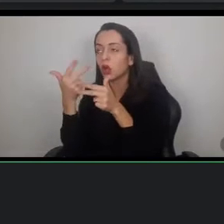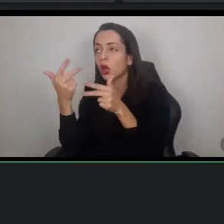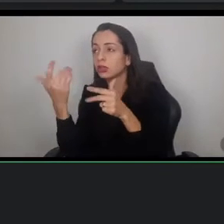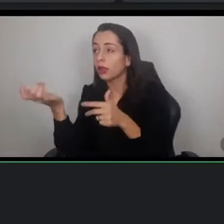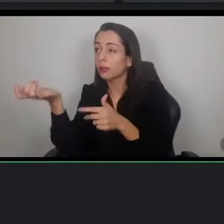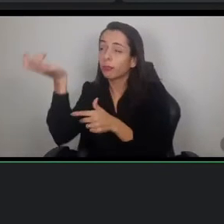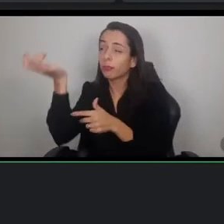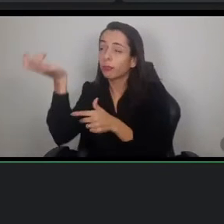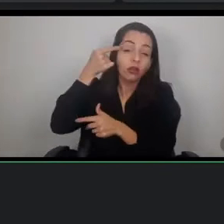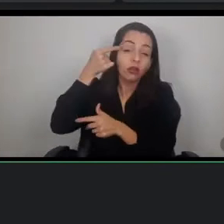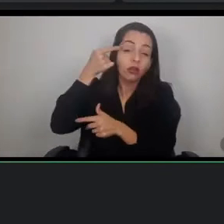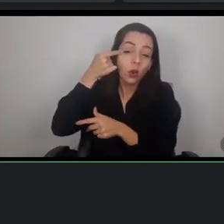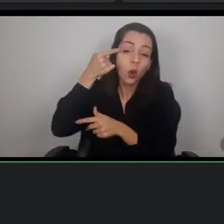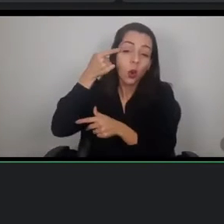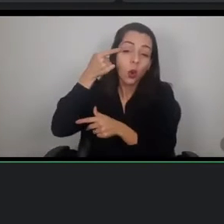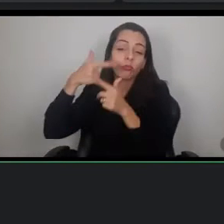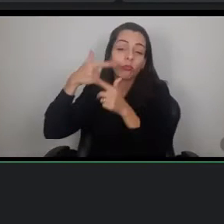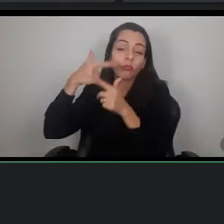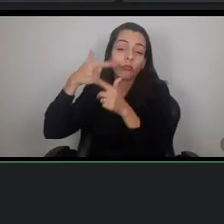e danificá-lo.